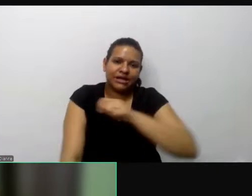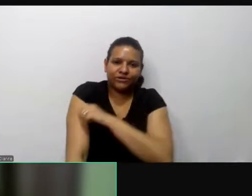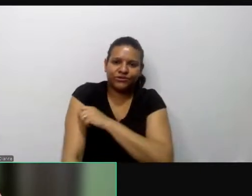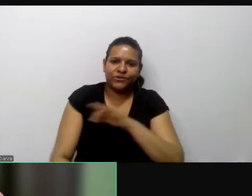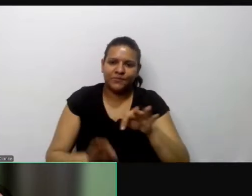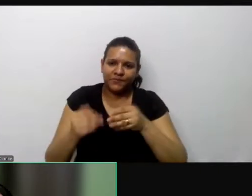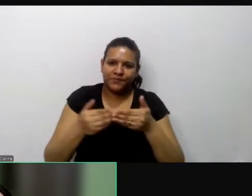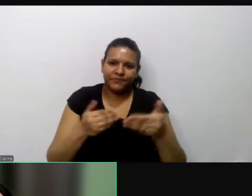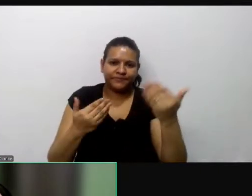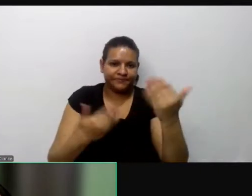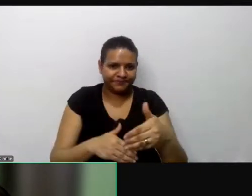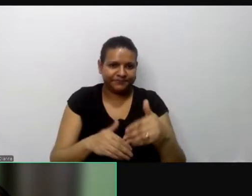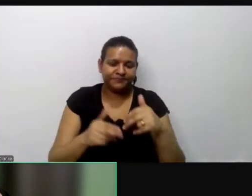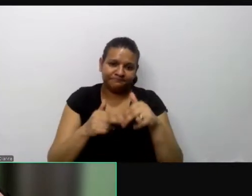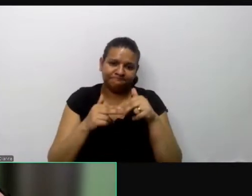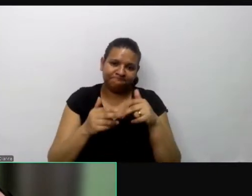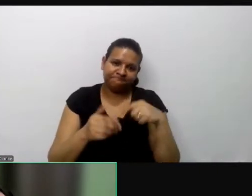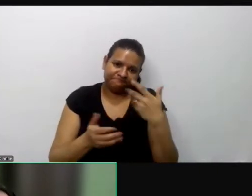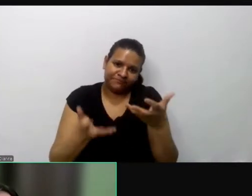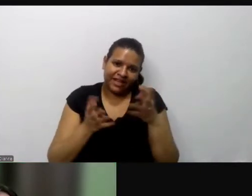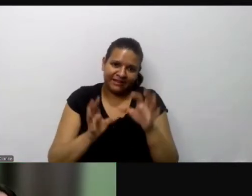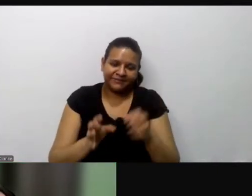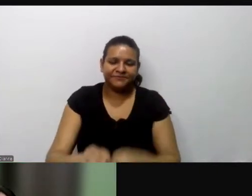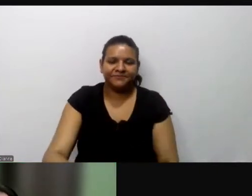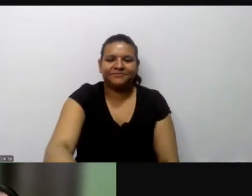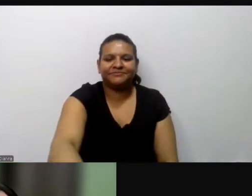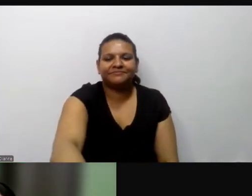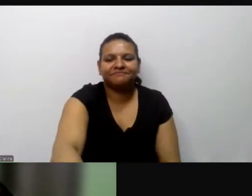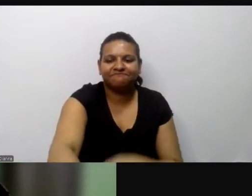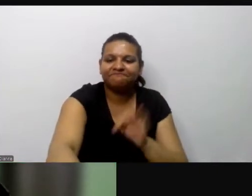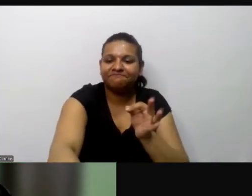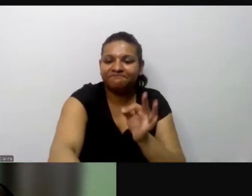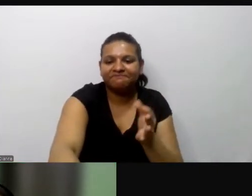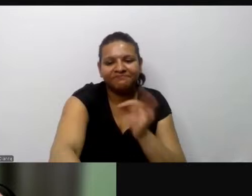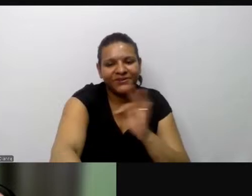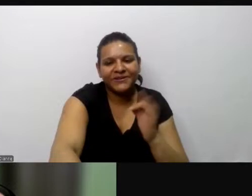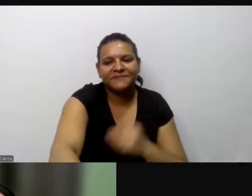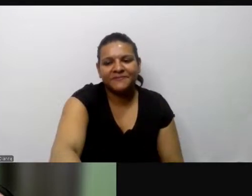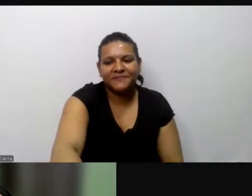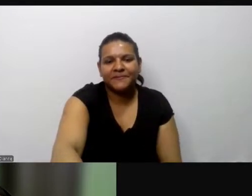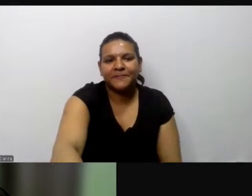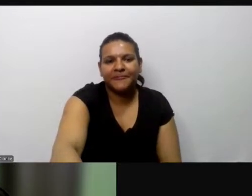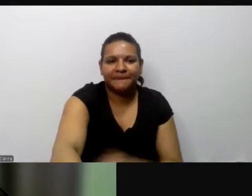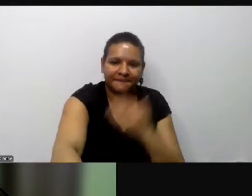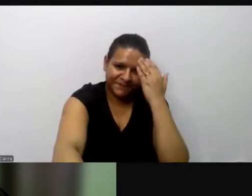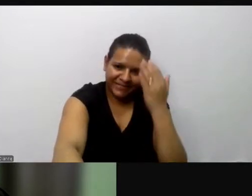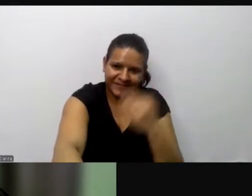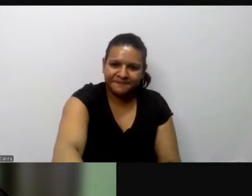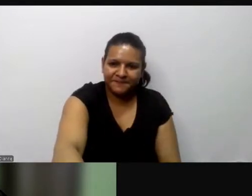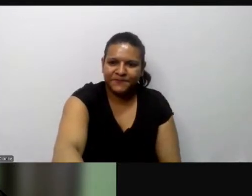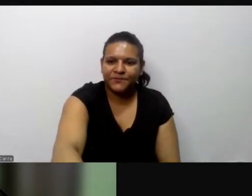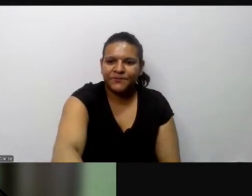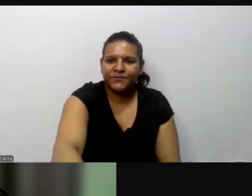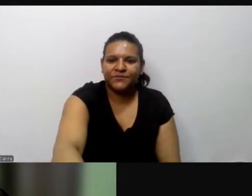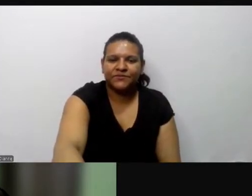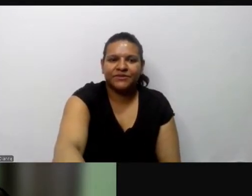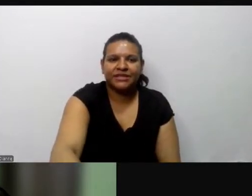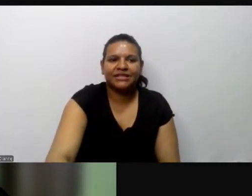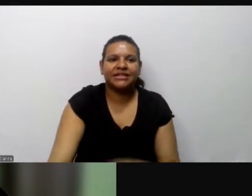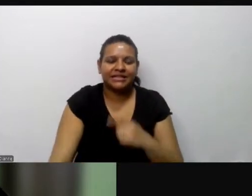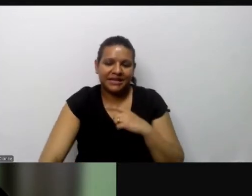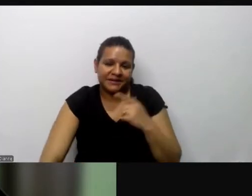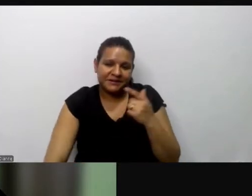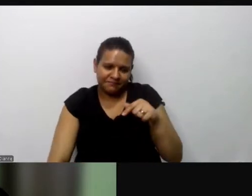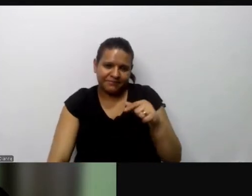né? Não é isso que a gente quer. Exatamente. Excelente, professor. Muito obrigado. Eu vou ler mais uma pergunta aqui, a gente tem mais um